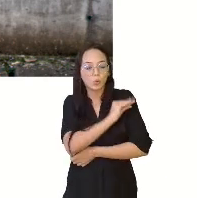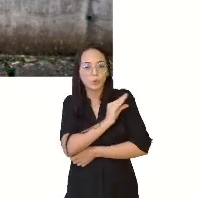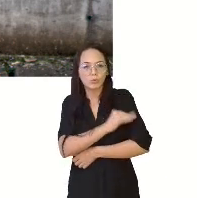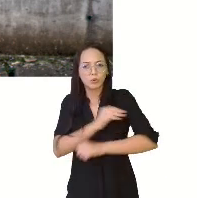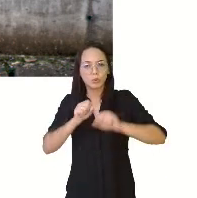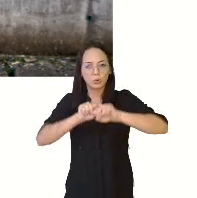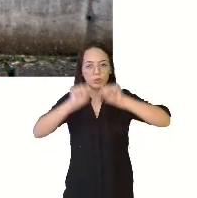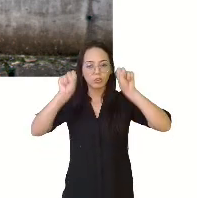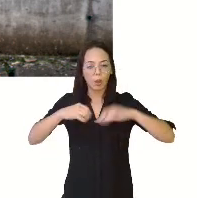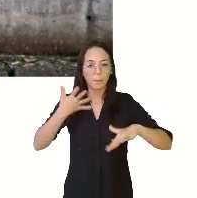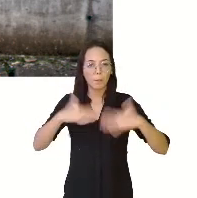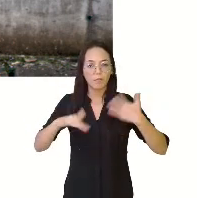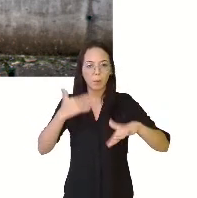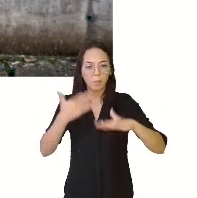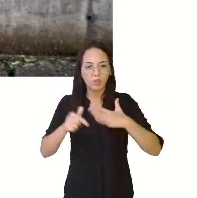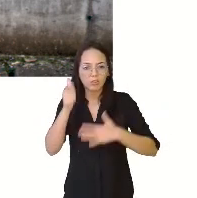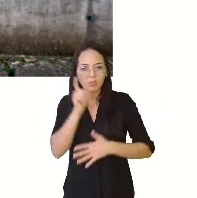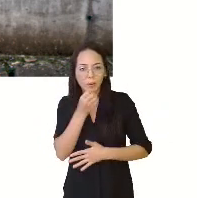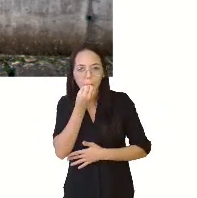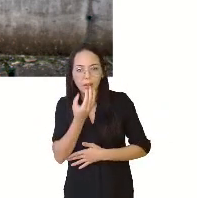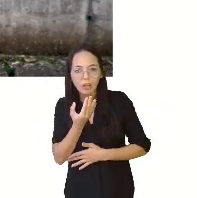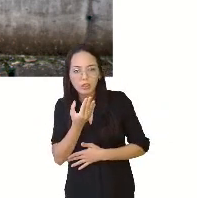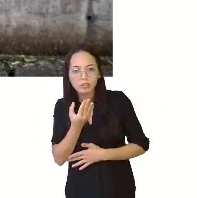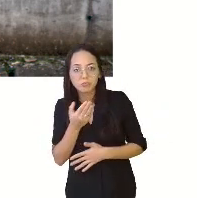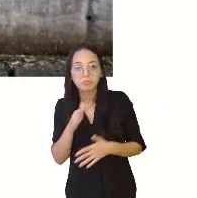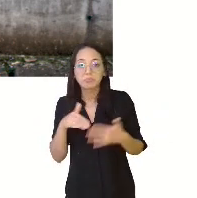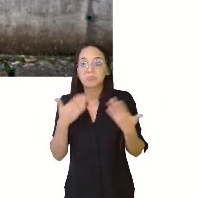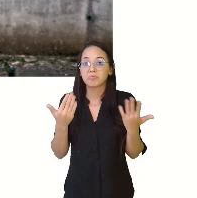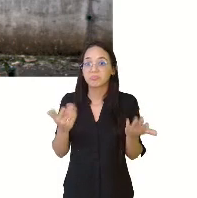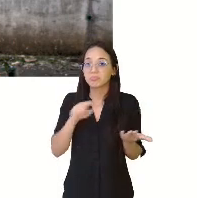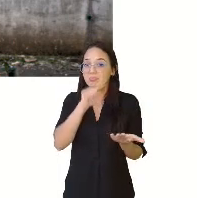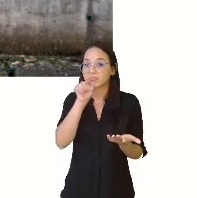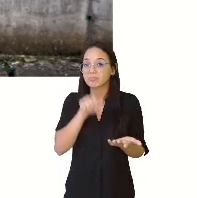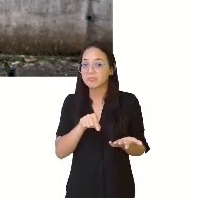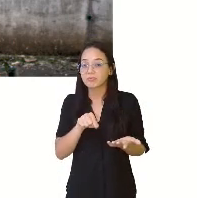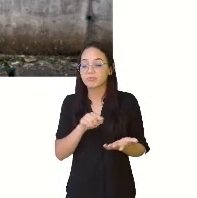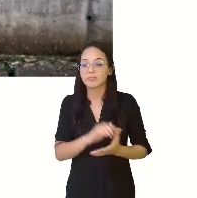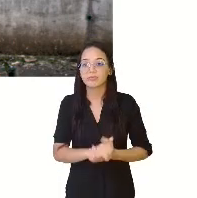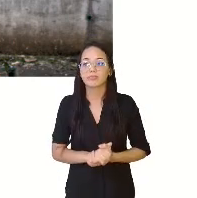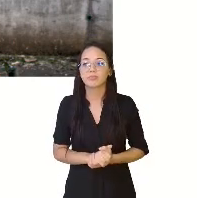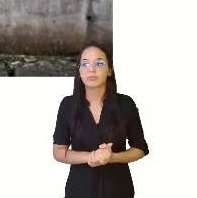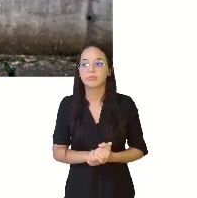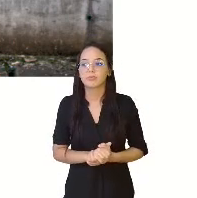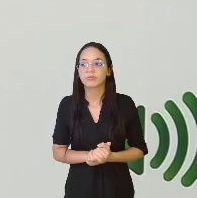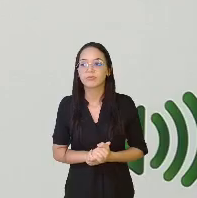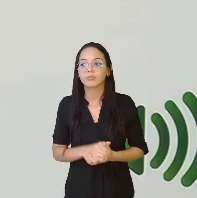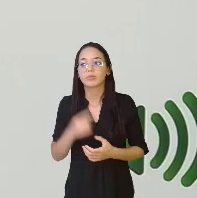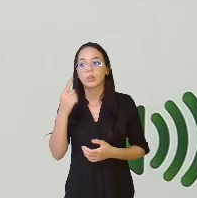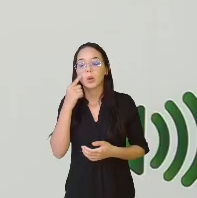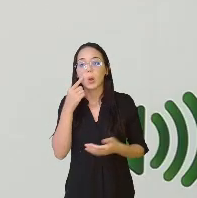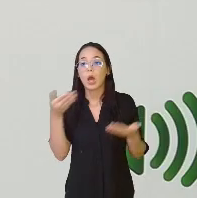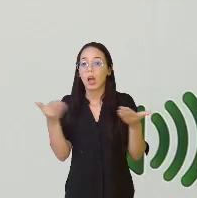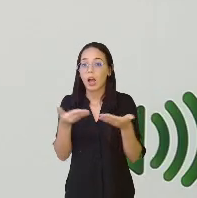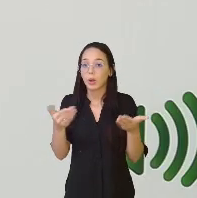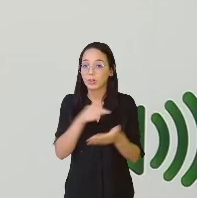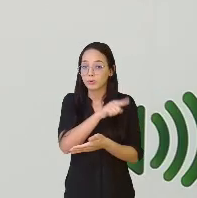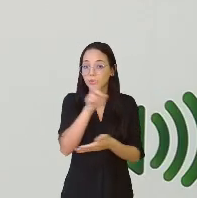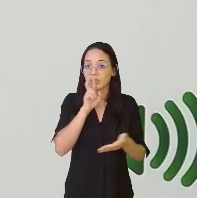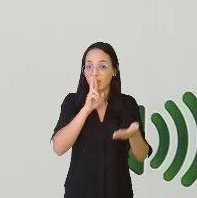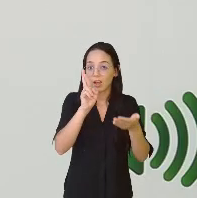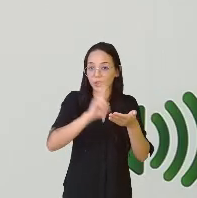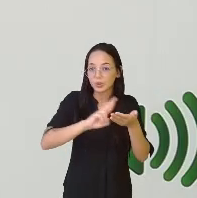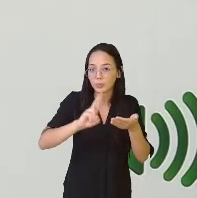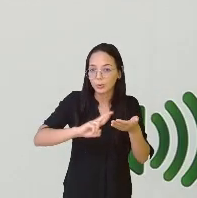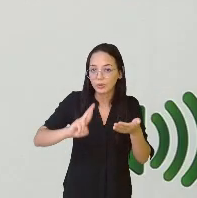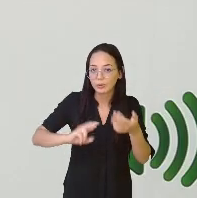sistema locomotor funciona bem. Será? Não sei. Agora é com você.